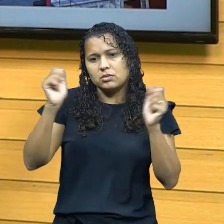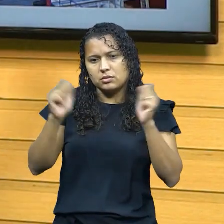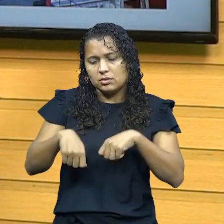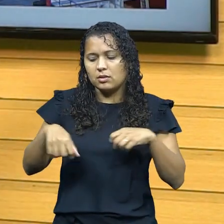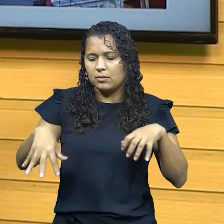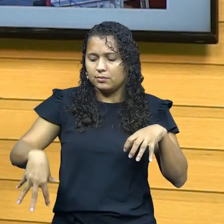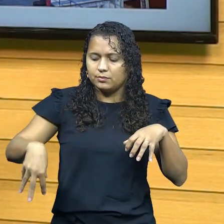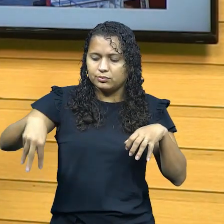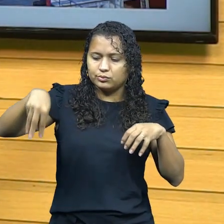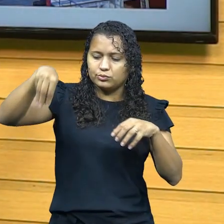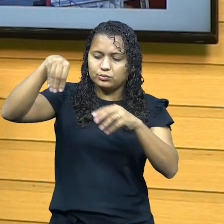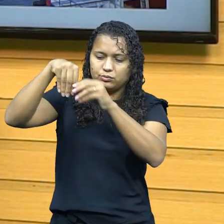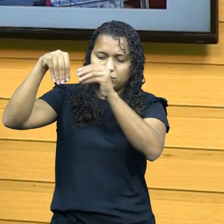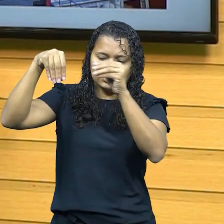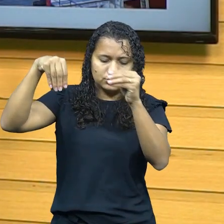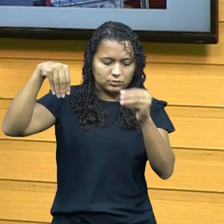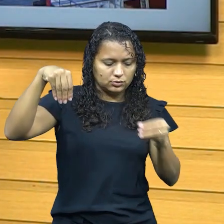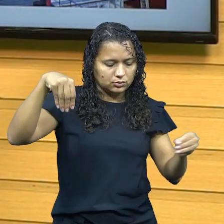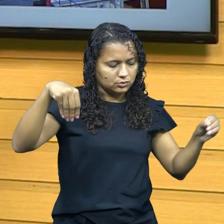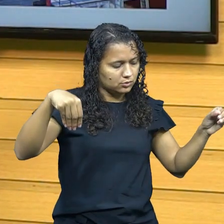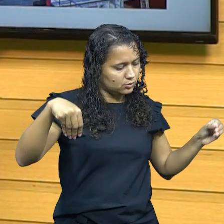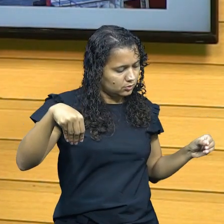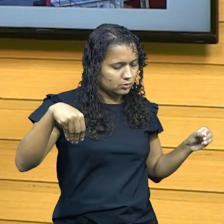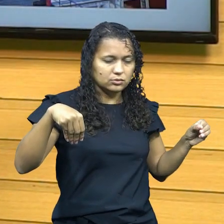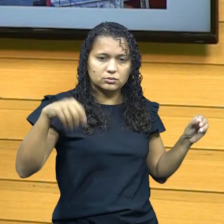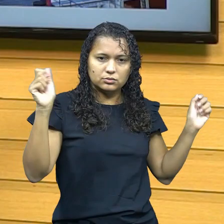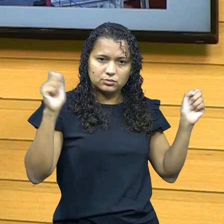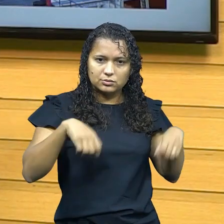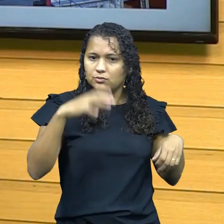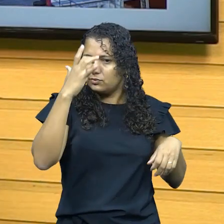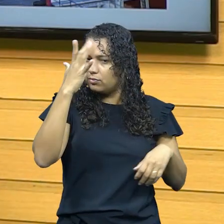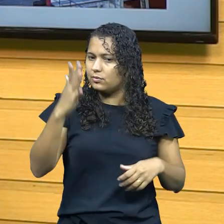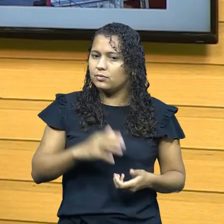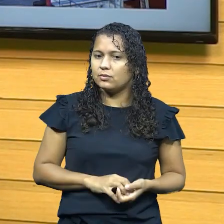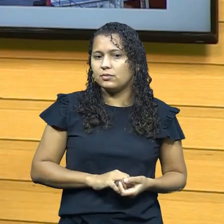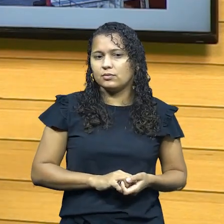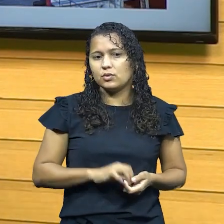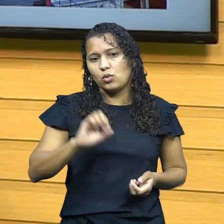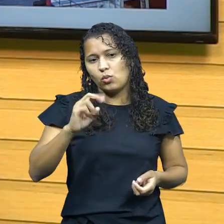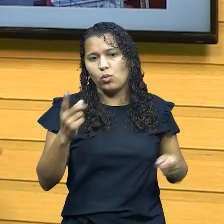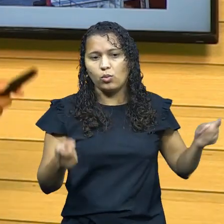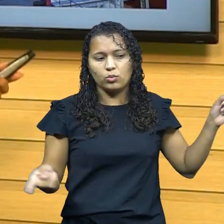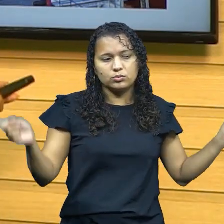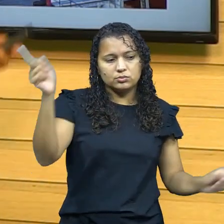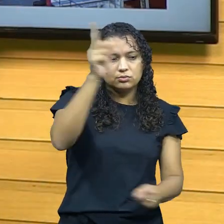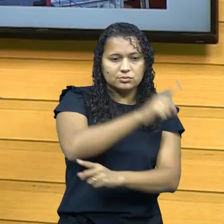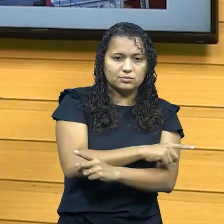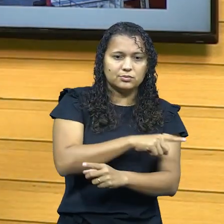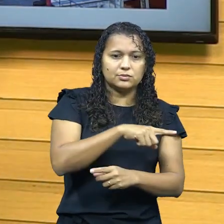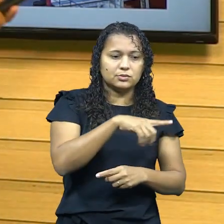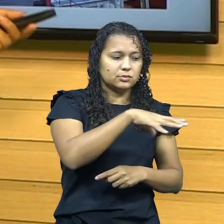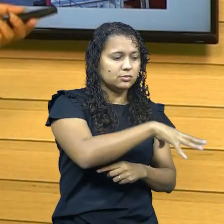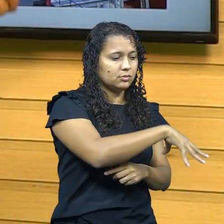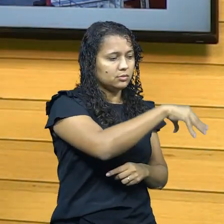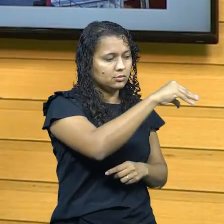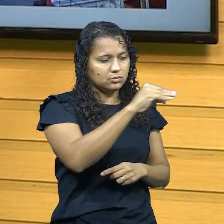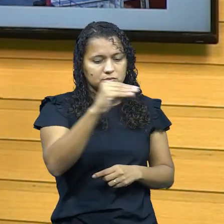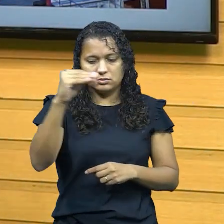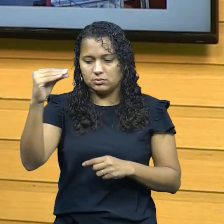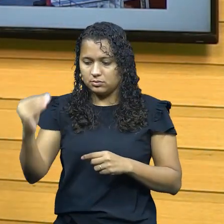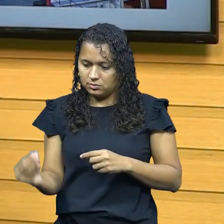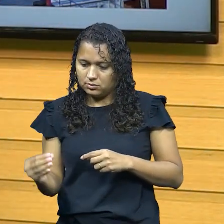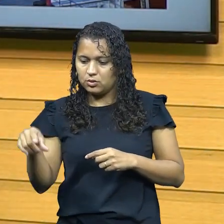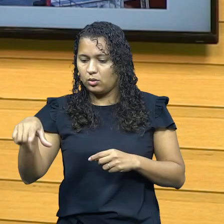ele consegue transportar o combustível para o tanque do navio. Ou então ele também faz essa retirada, ele consegue puxar